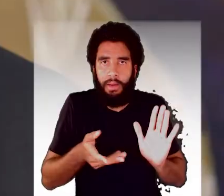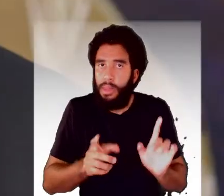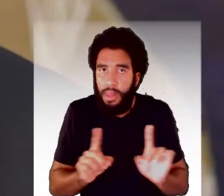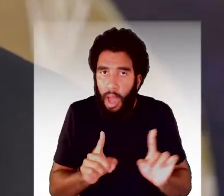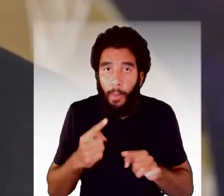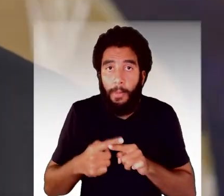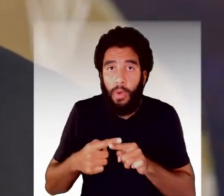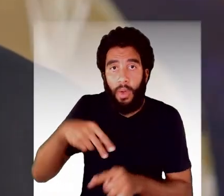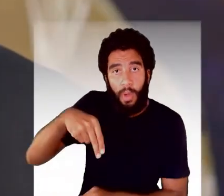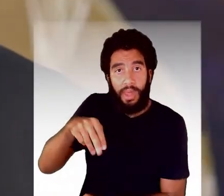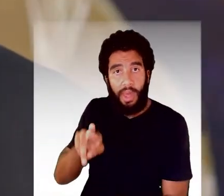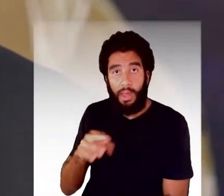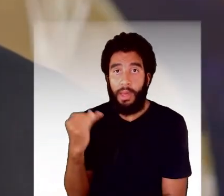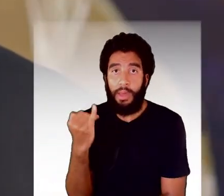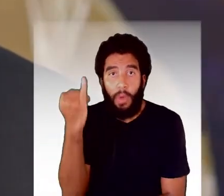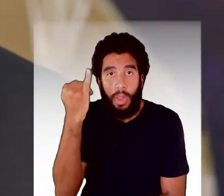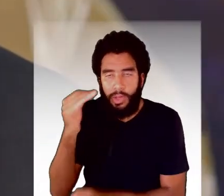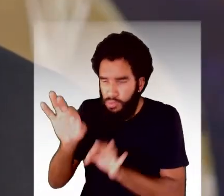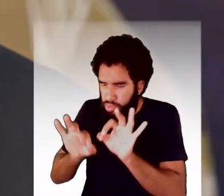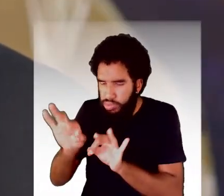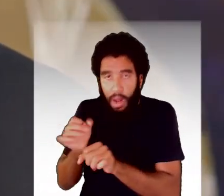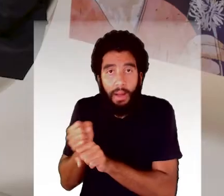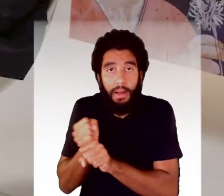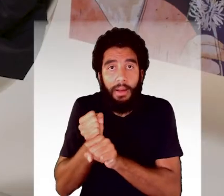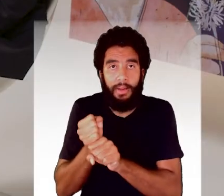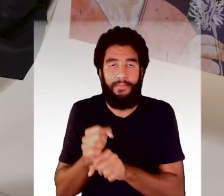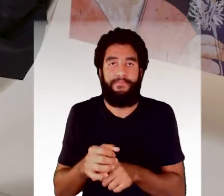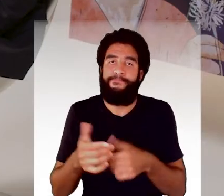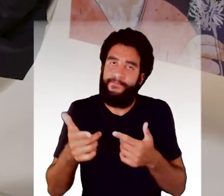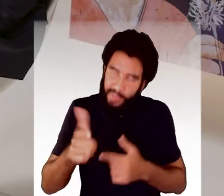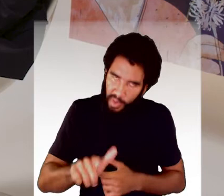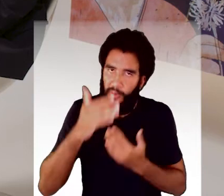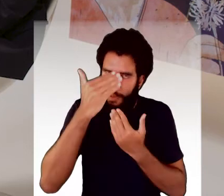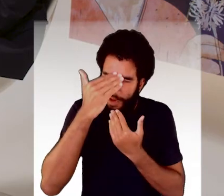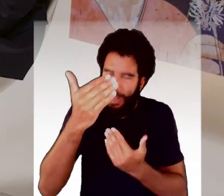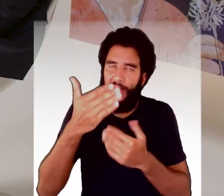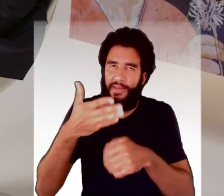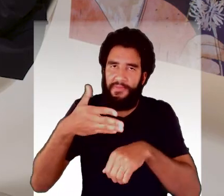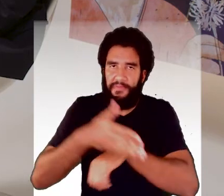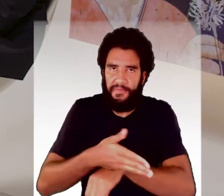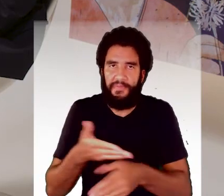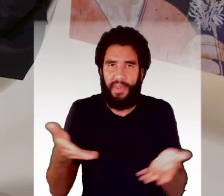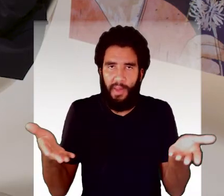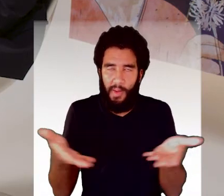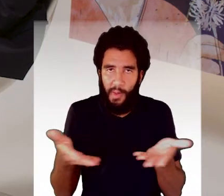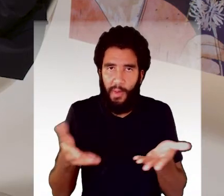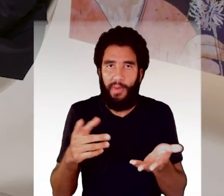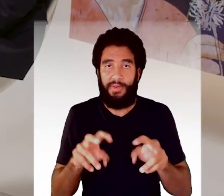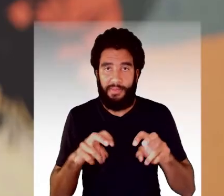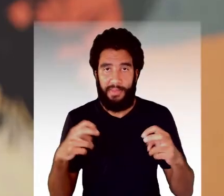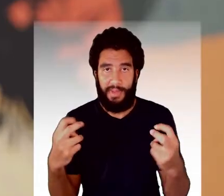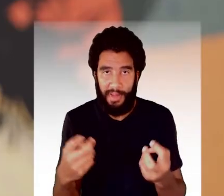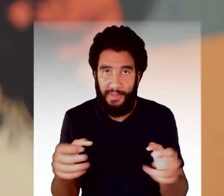norma tão importante e que foi construída em anos de discussão. Ok, doutor, mais uma vez, muito obrigada pela sua participação no estúdio do